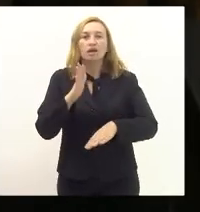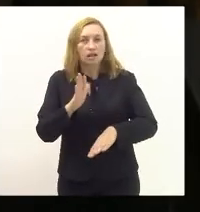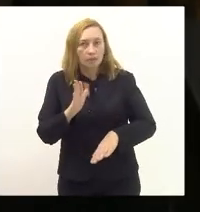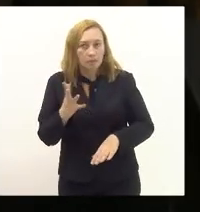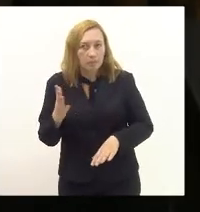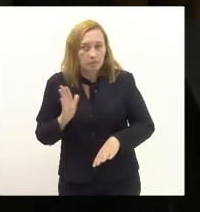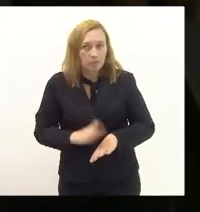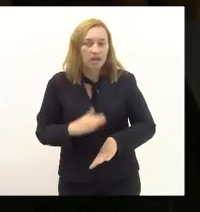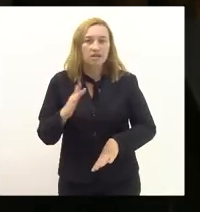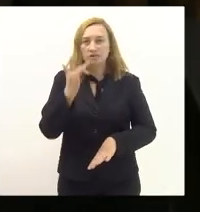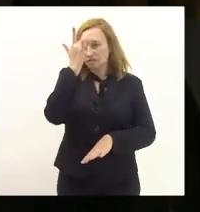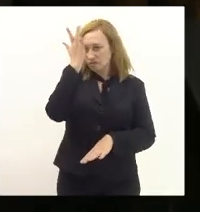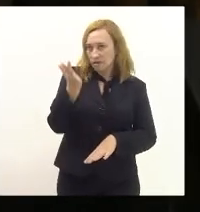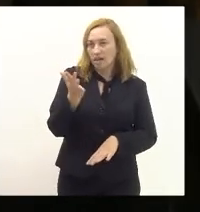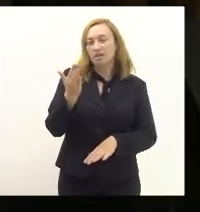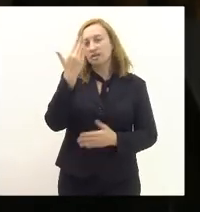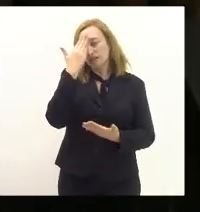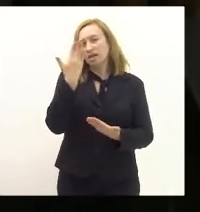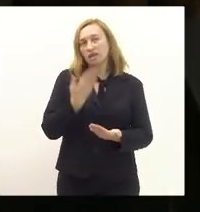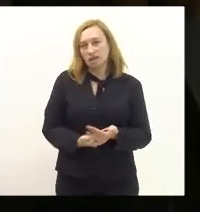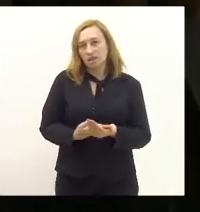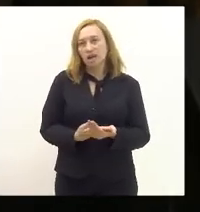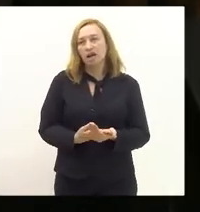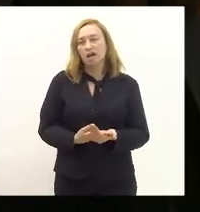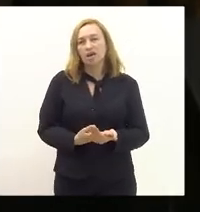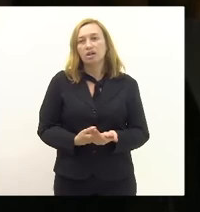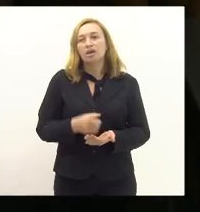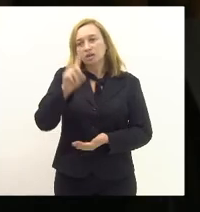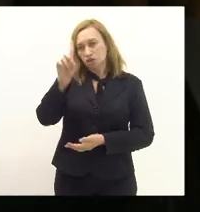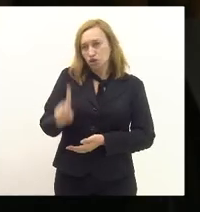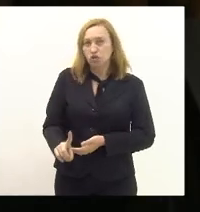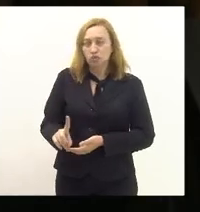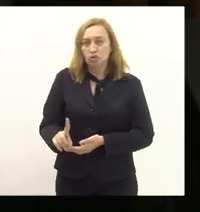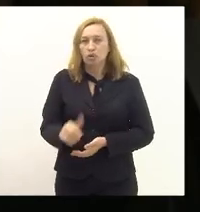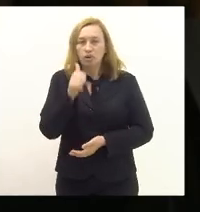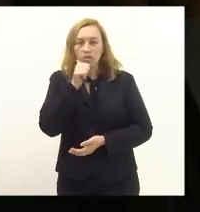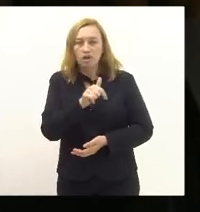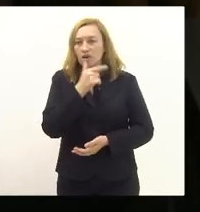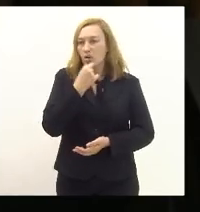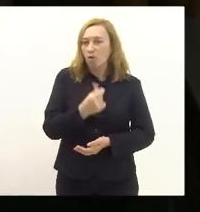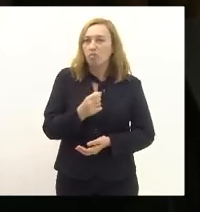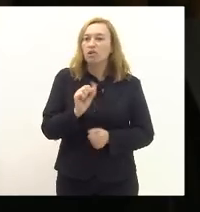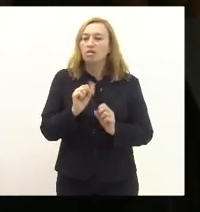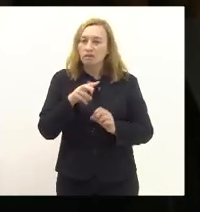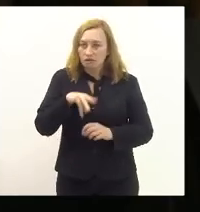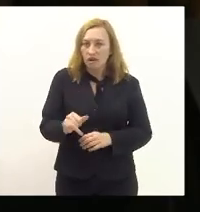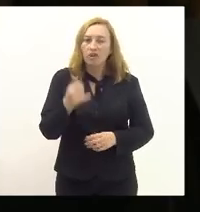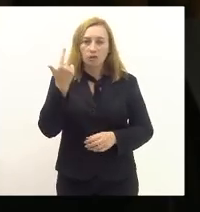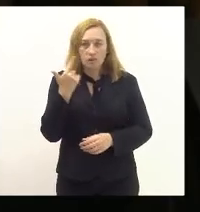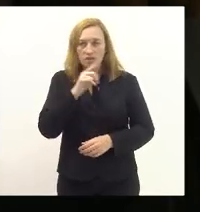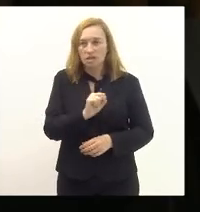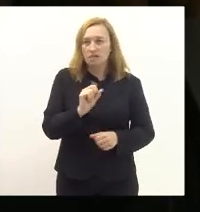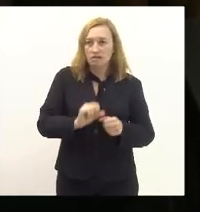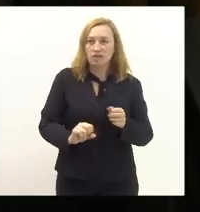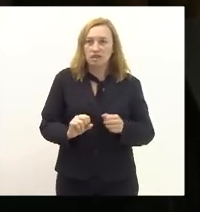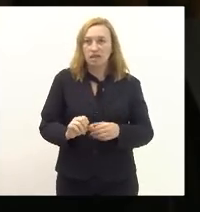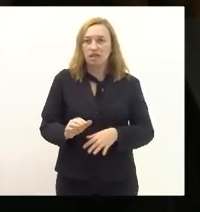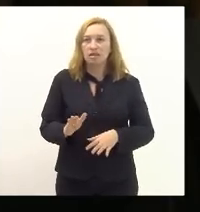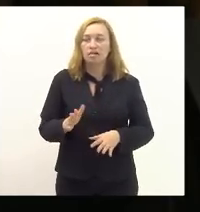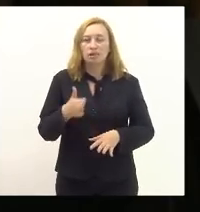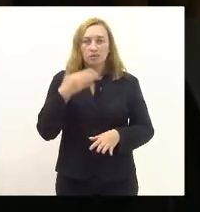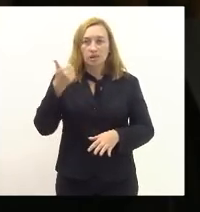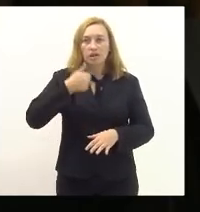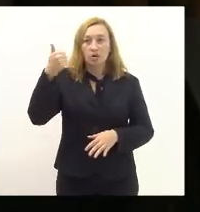muito mais fácil acreditar que a diretora, o diretor de uma escola vai conseguir fazer isso de uma maneira muito mais